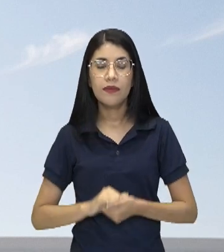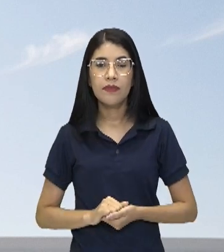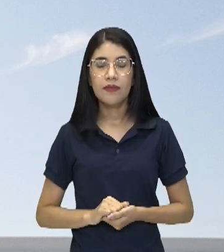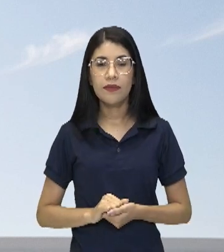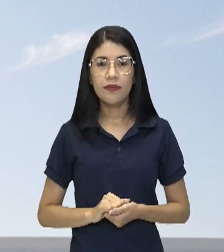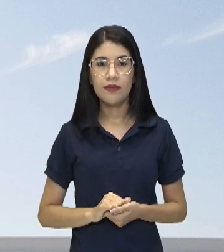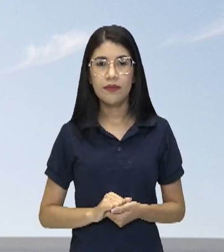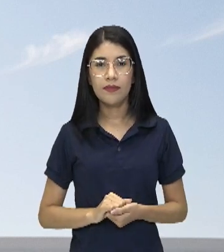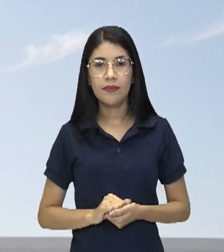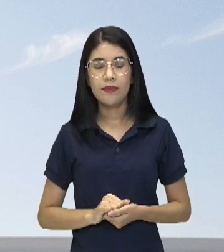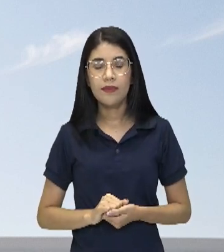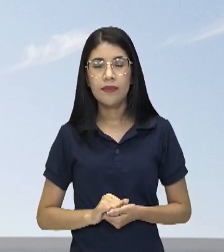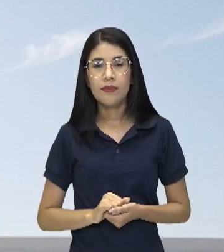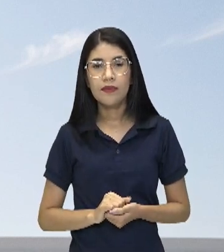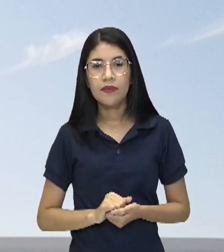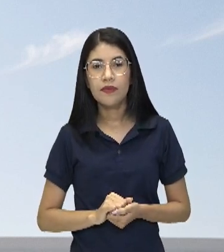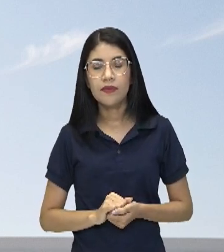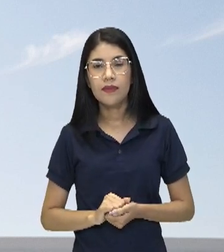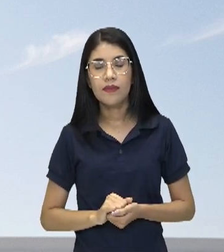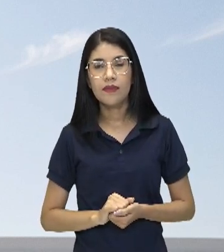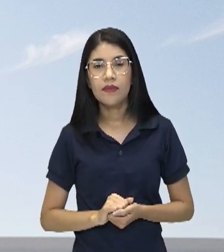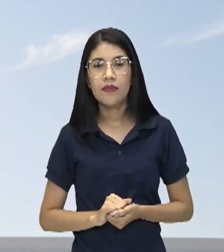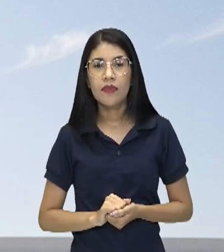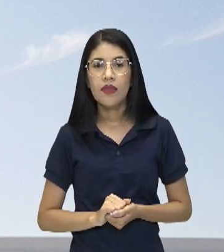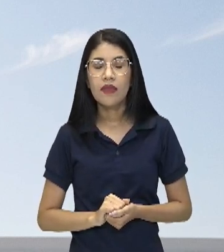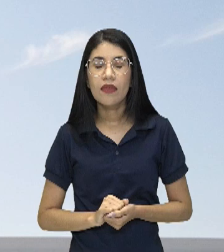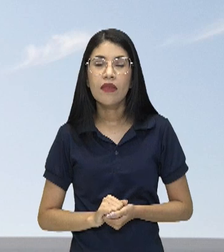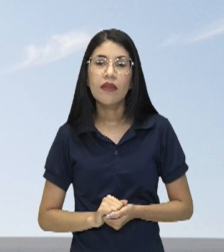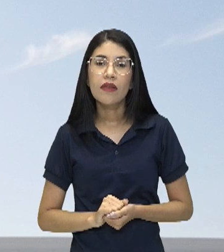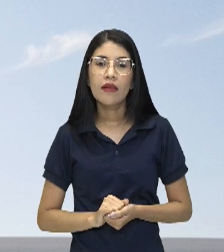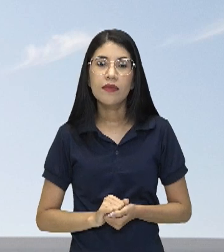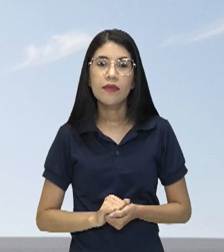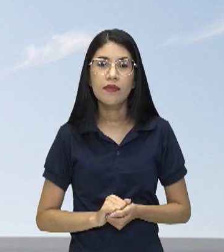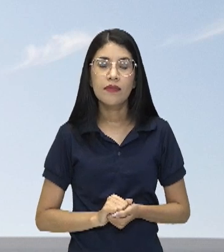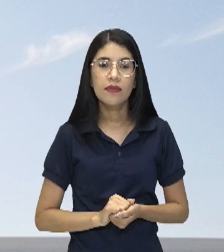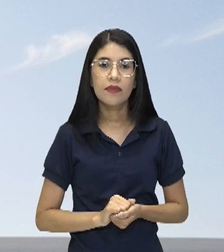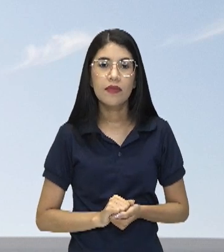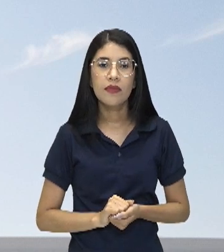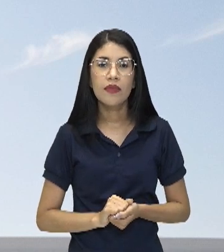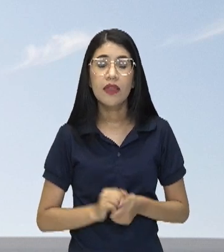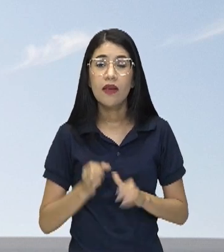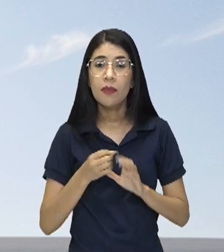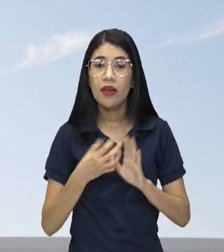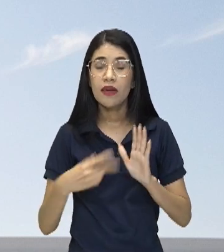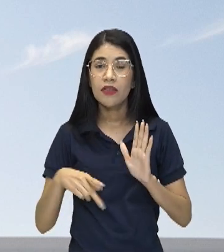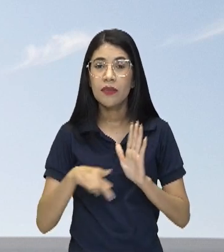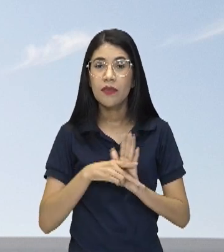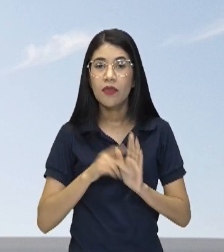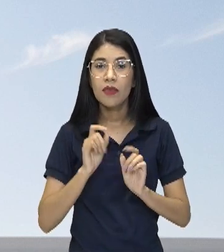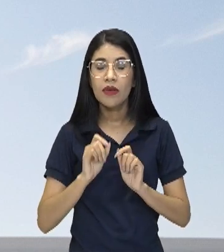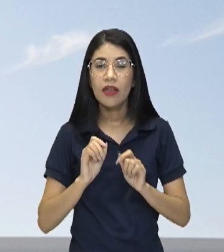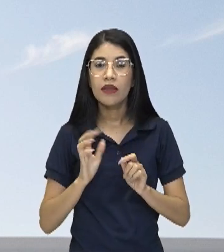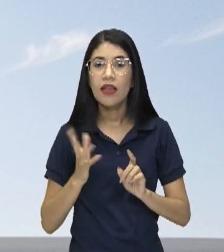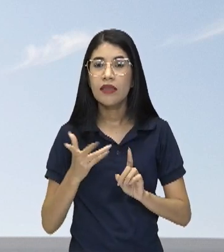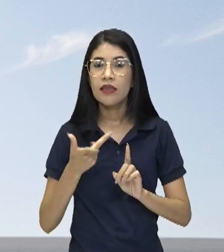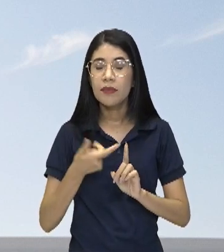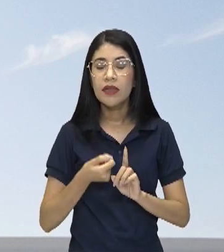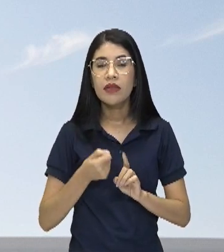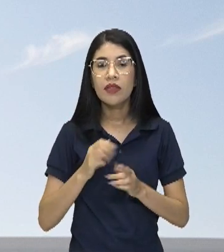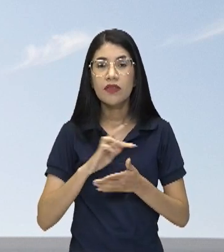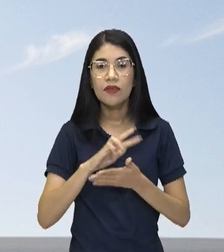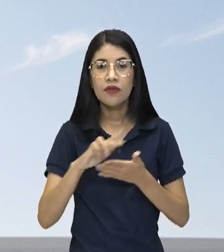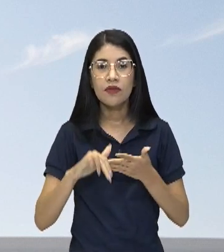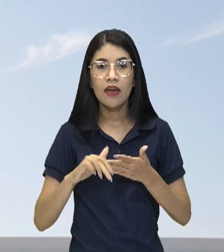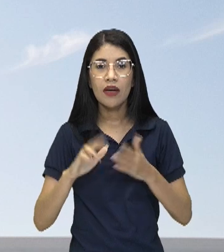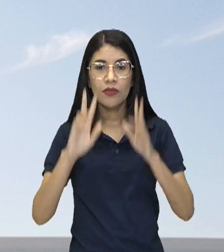lança, o dardo que diga, e é uma característica das habilidades do ser humano lá desde